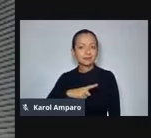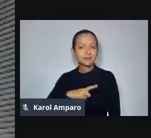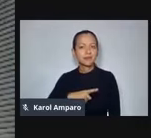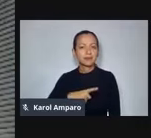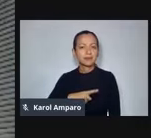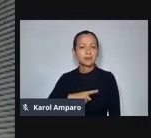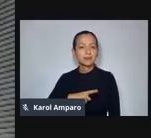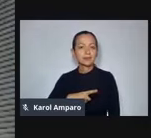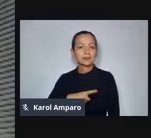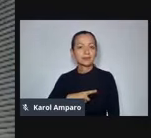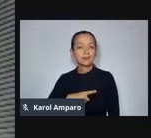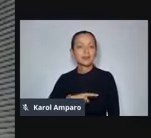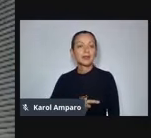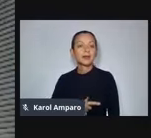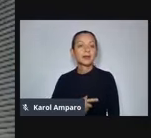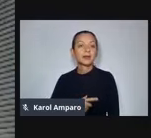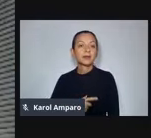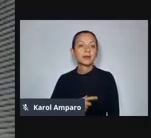Ah,